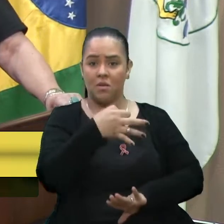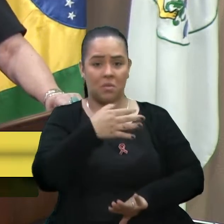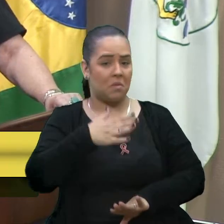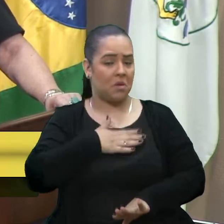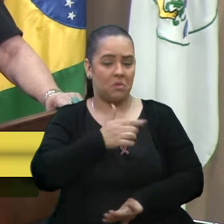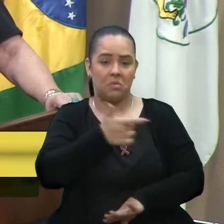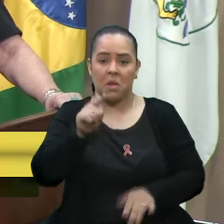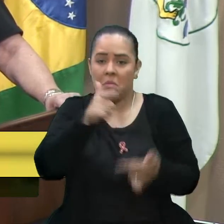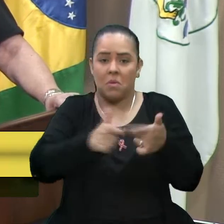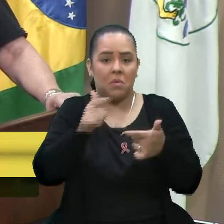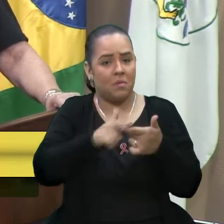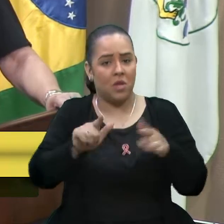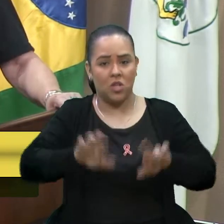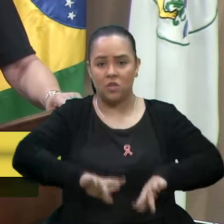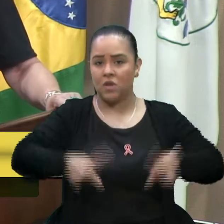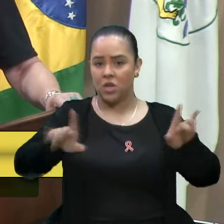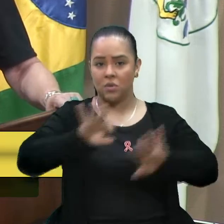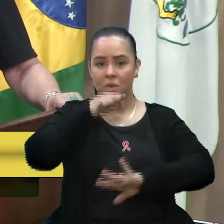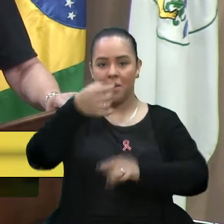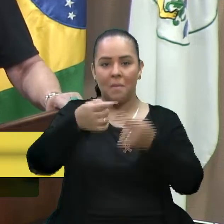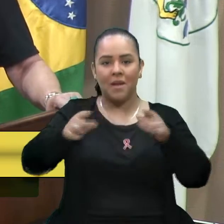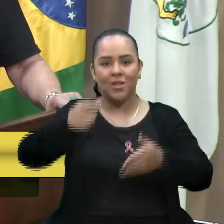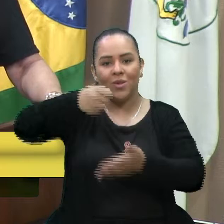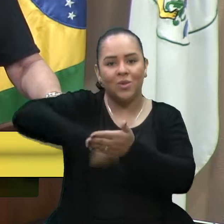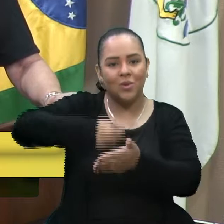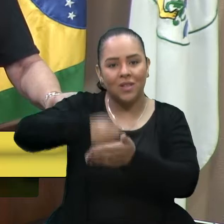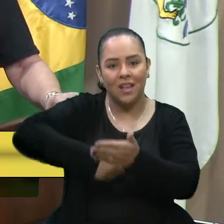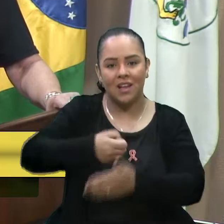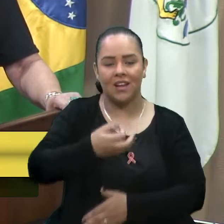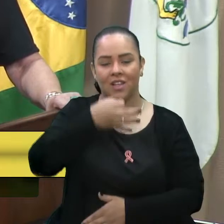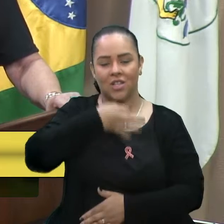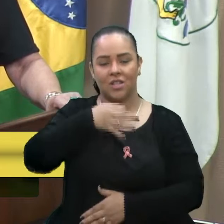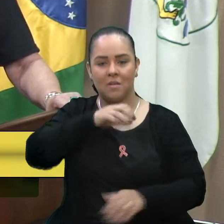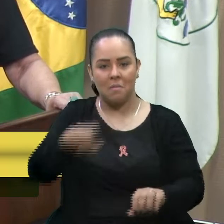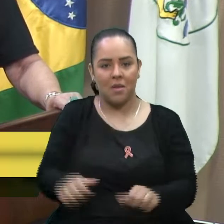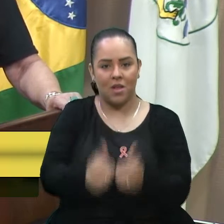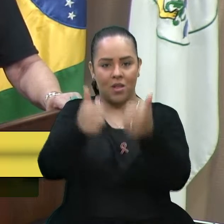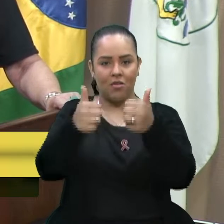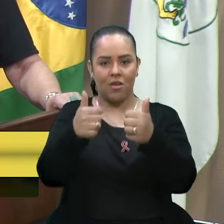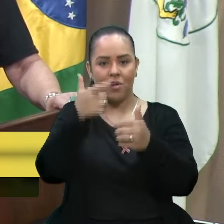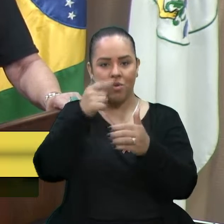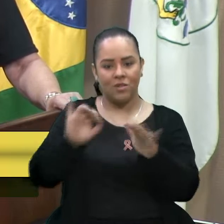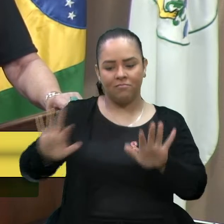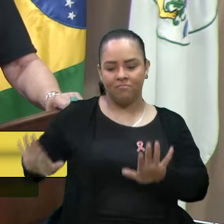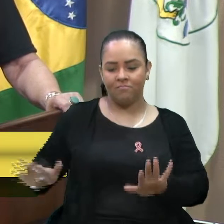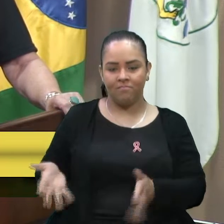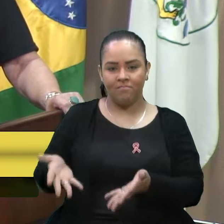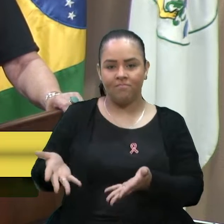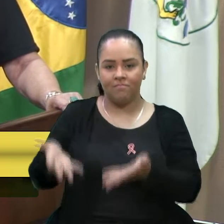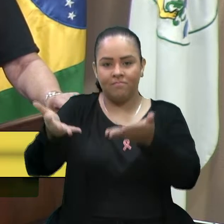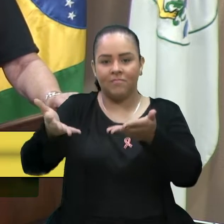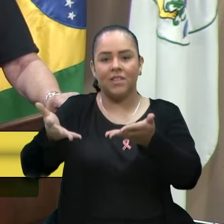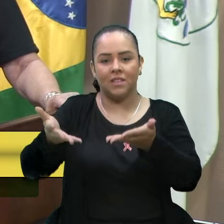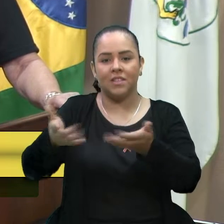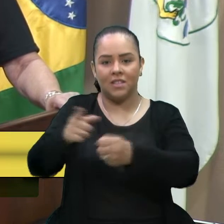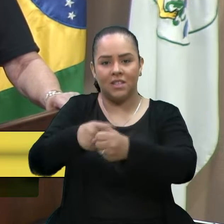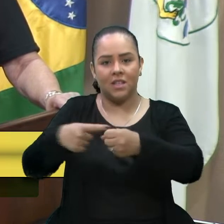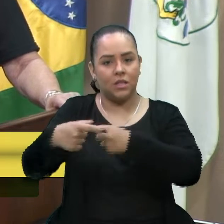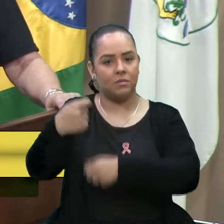tem problema, mas de luta por uma Caxias melhor, que para levantar a cidade nós precisamos de serviço público de